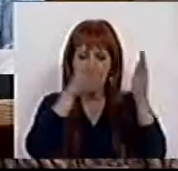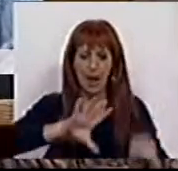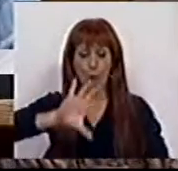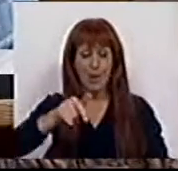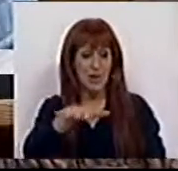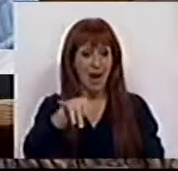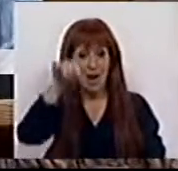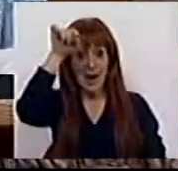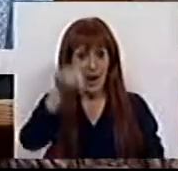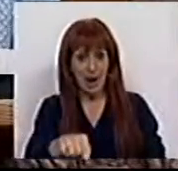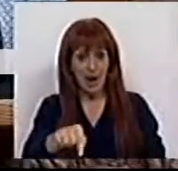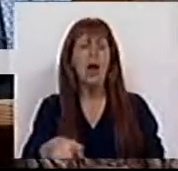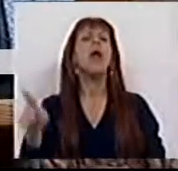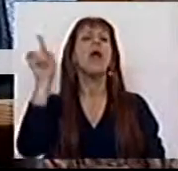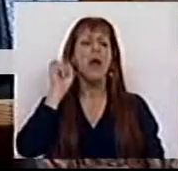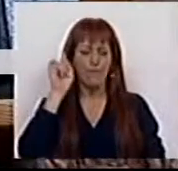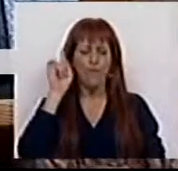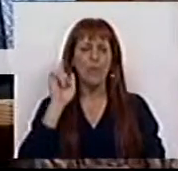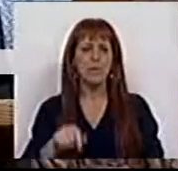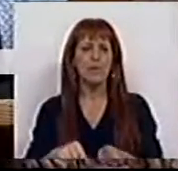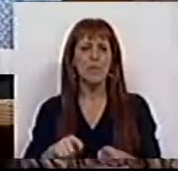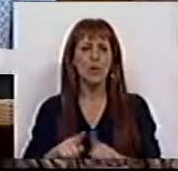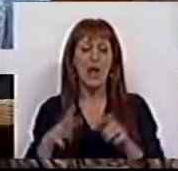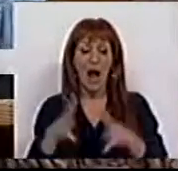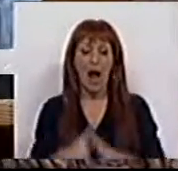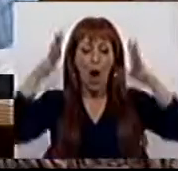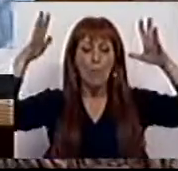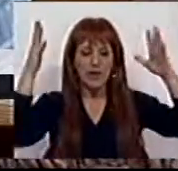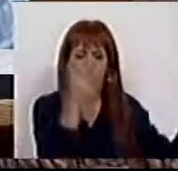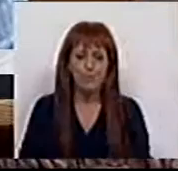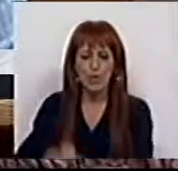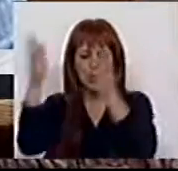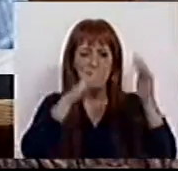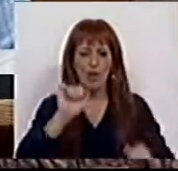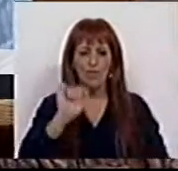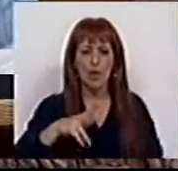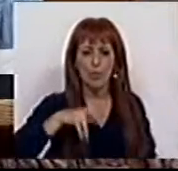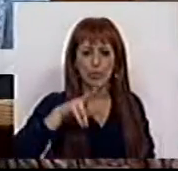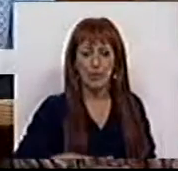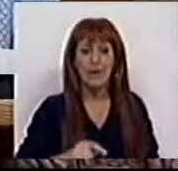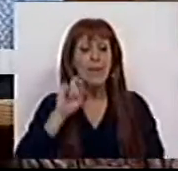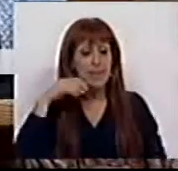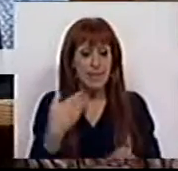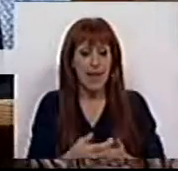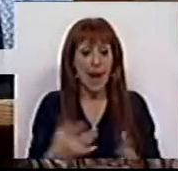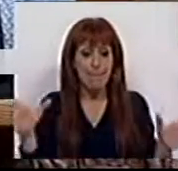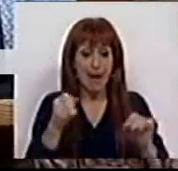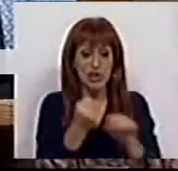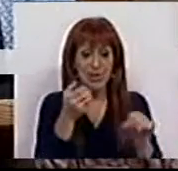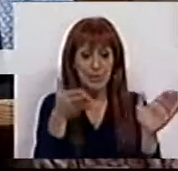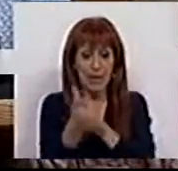país nesta área é fundamental para aumentar a produção nacional, garantir mais